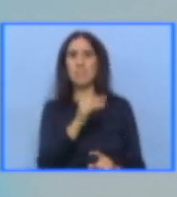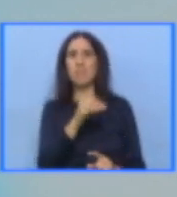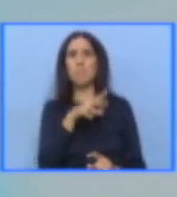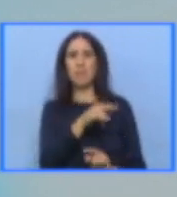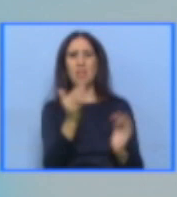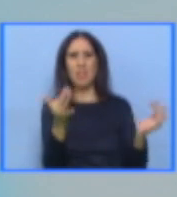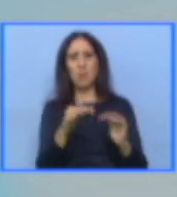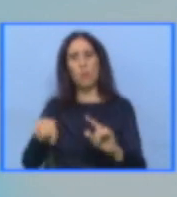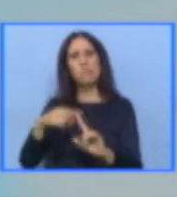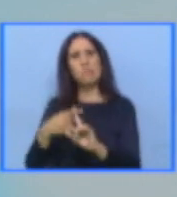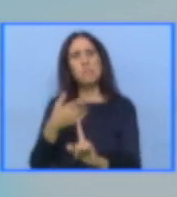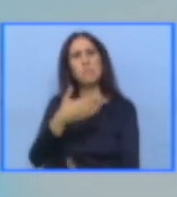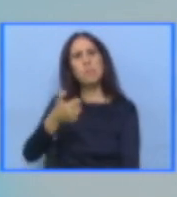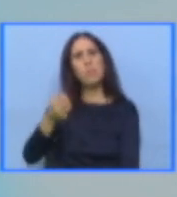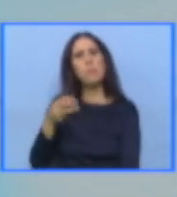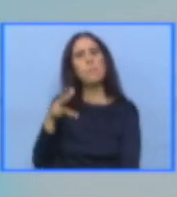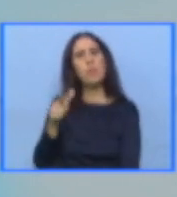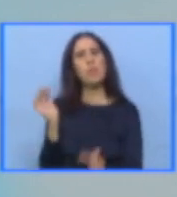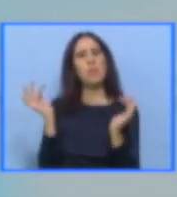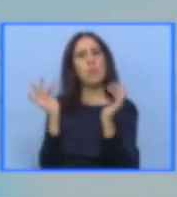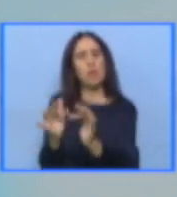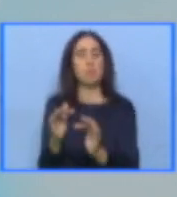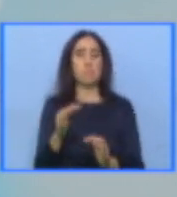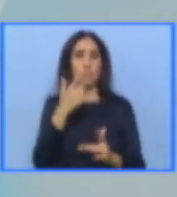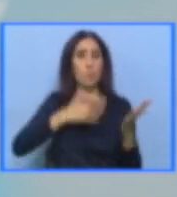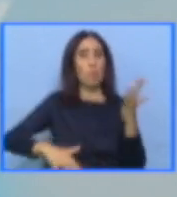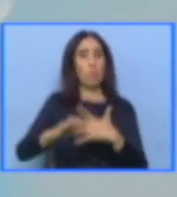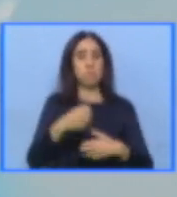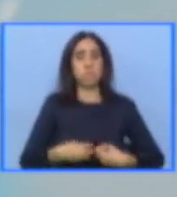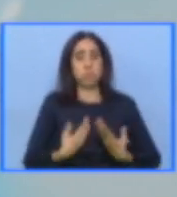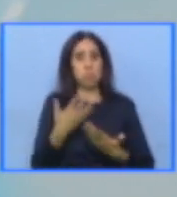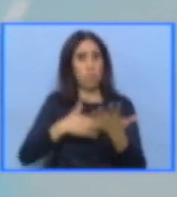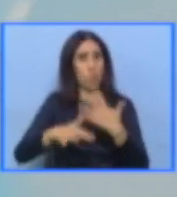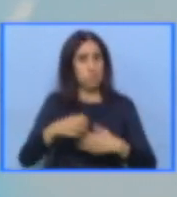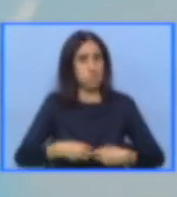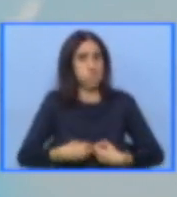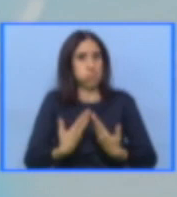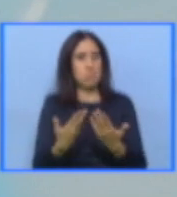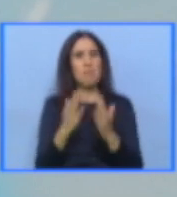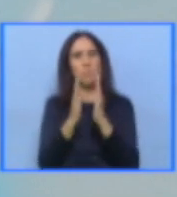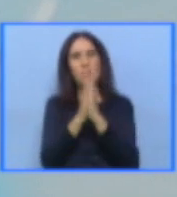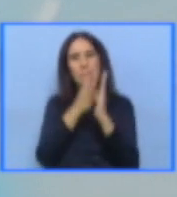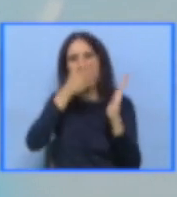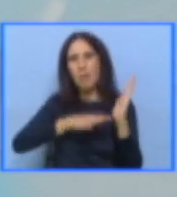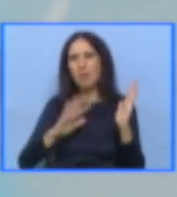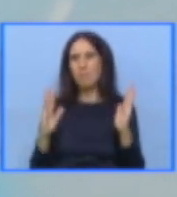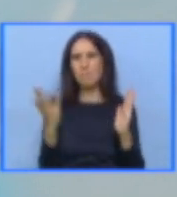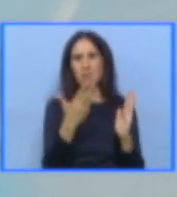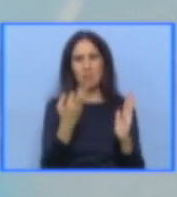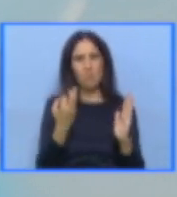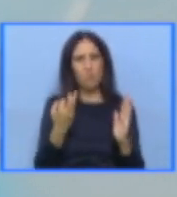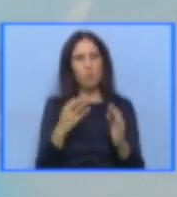tinha sido 150 mil. Ou seja, o povo reagiu, todo este ambiente anticlerical, todo este ambiente